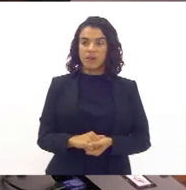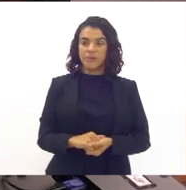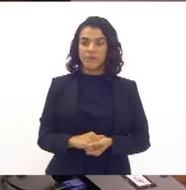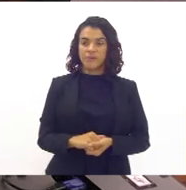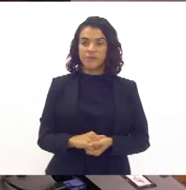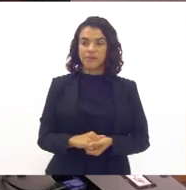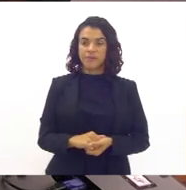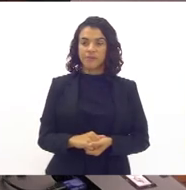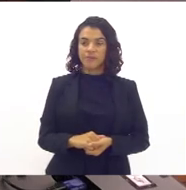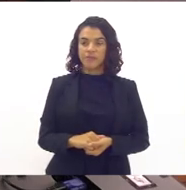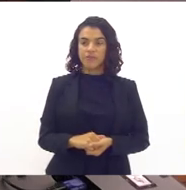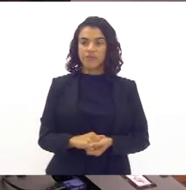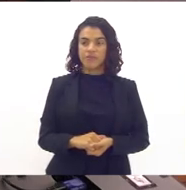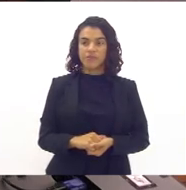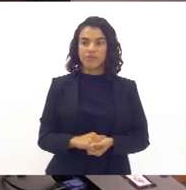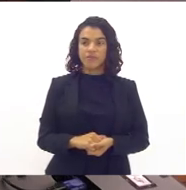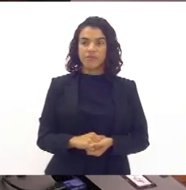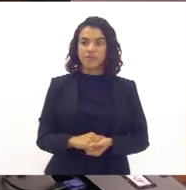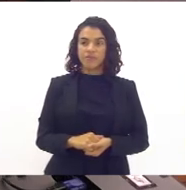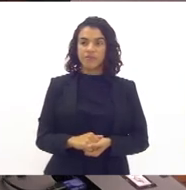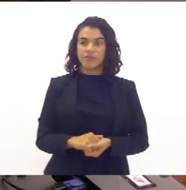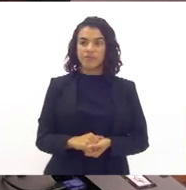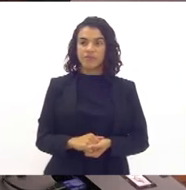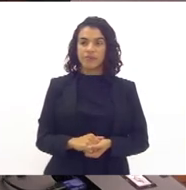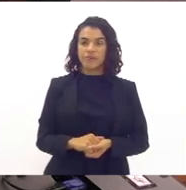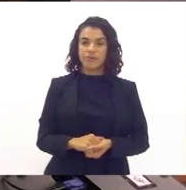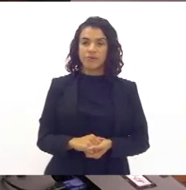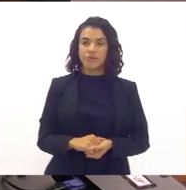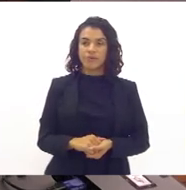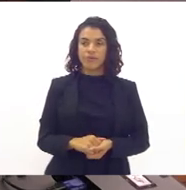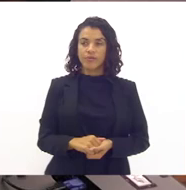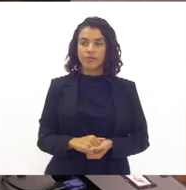Alô? Está ligado aqui?